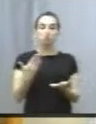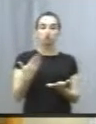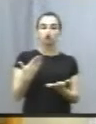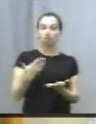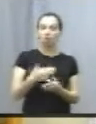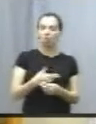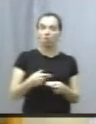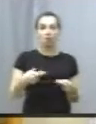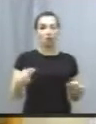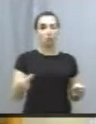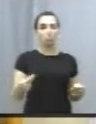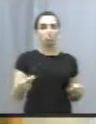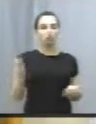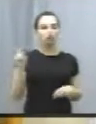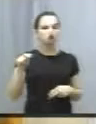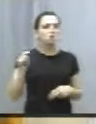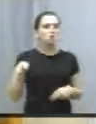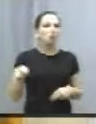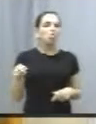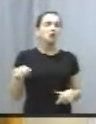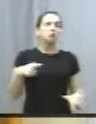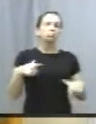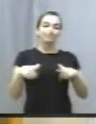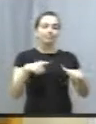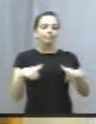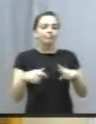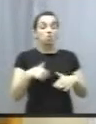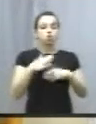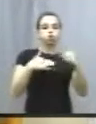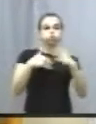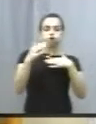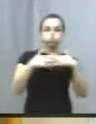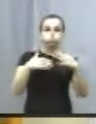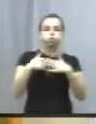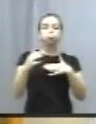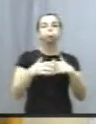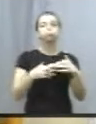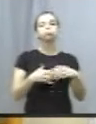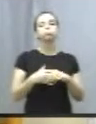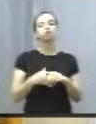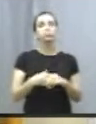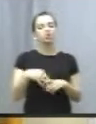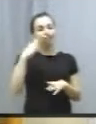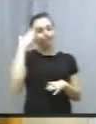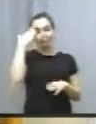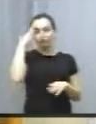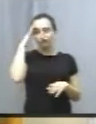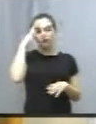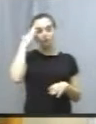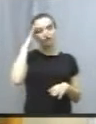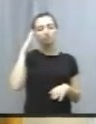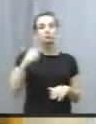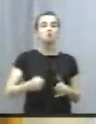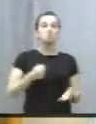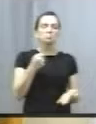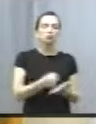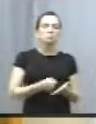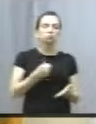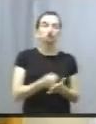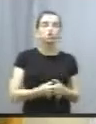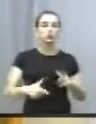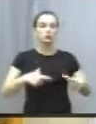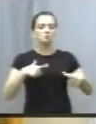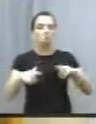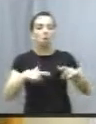que nunca exerceram uma profissão, que nunca sabem o que é sustentar, trabalhando com dignamente, uma